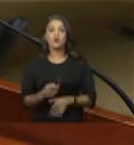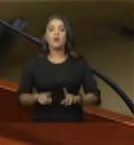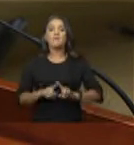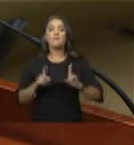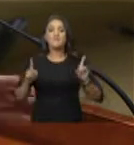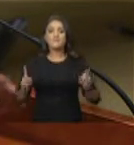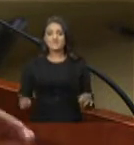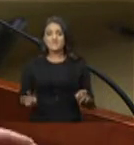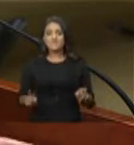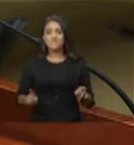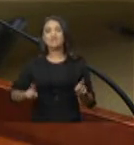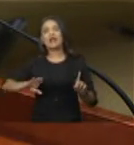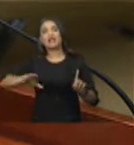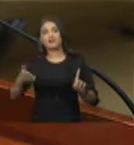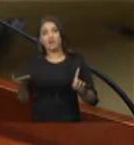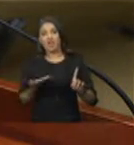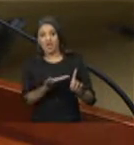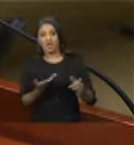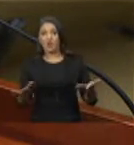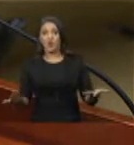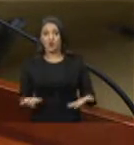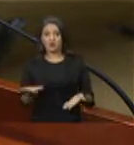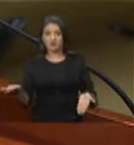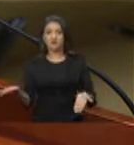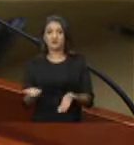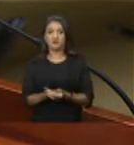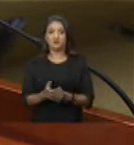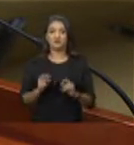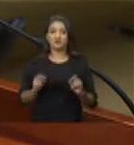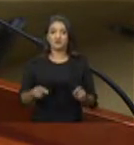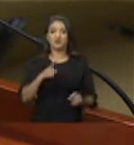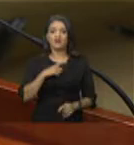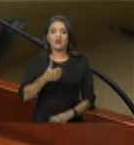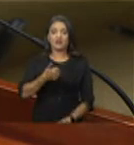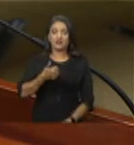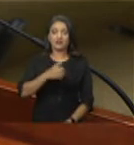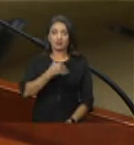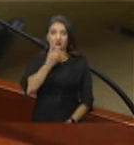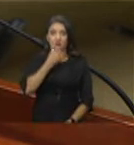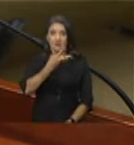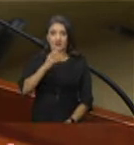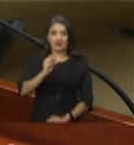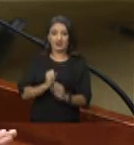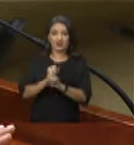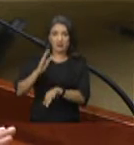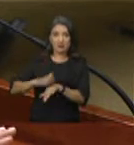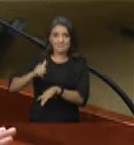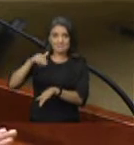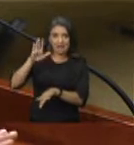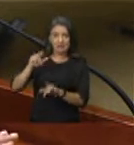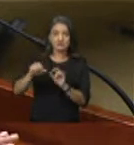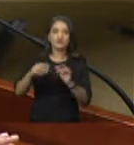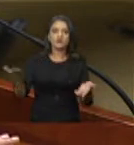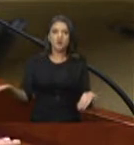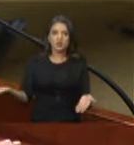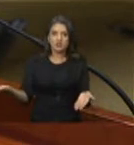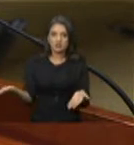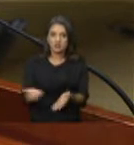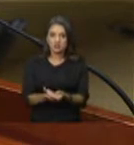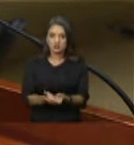desta ação rescisória há mais de 30 anos ajuizou uma ação repertório